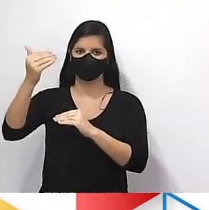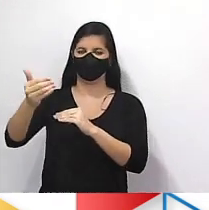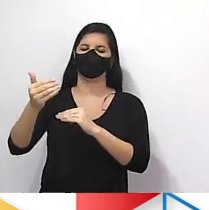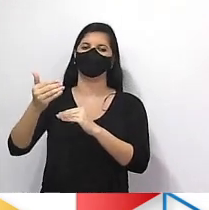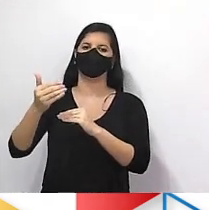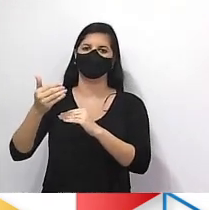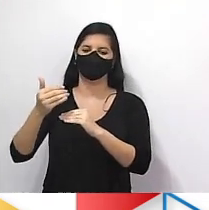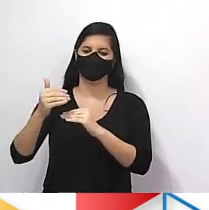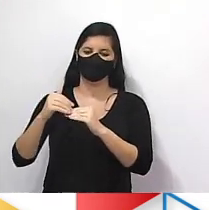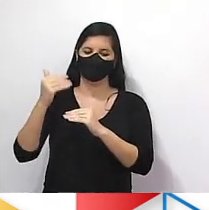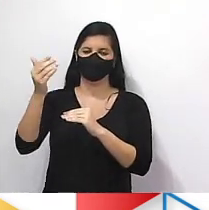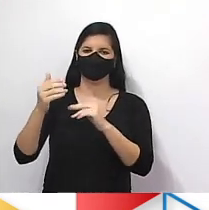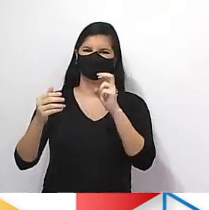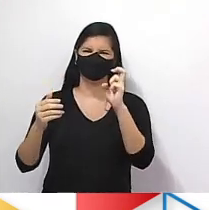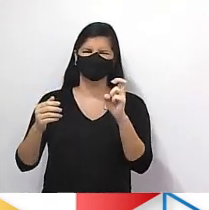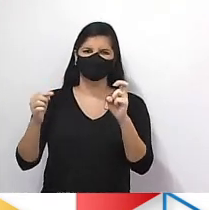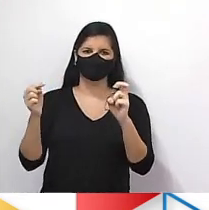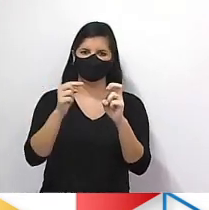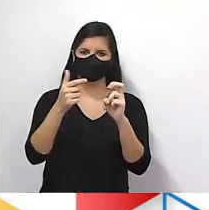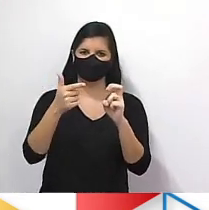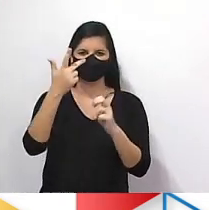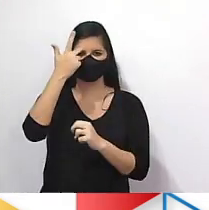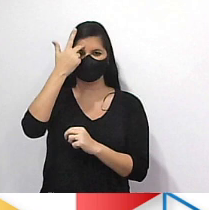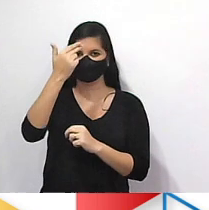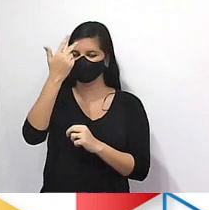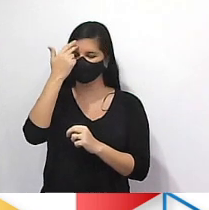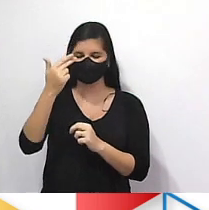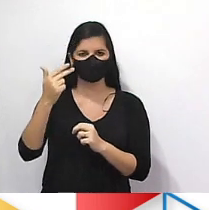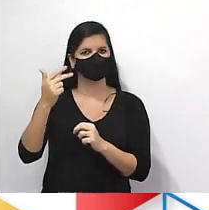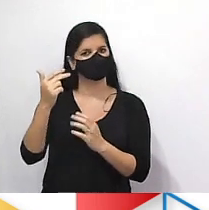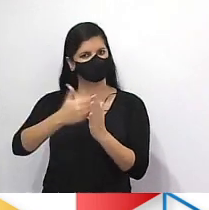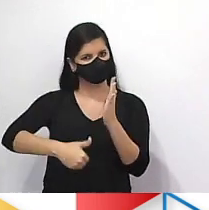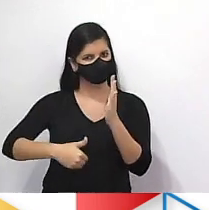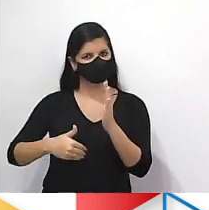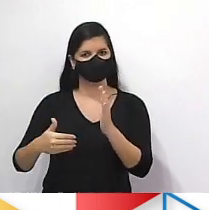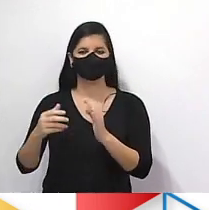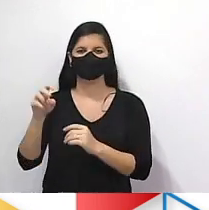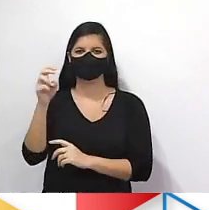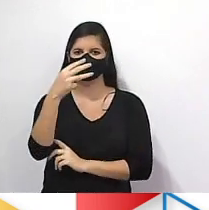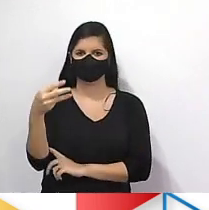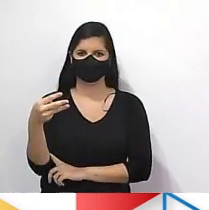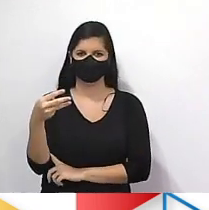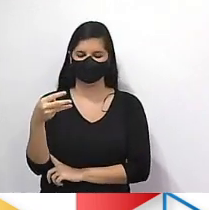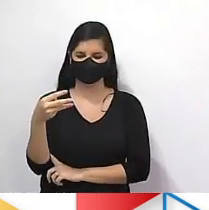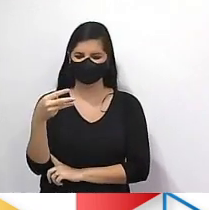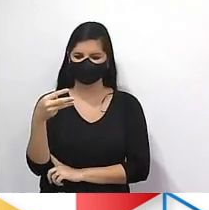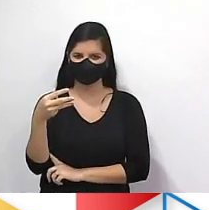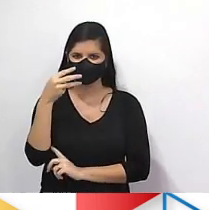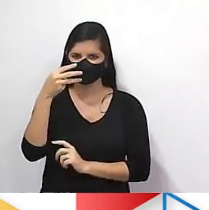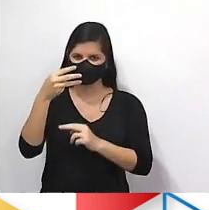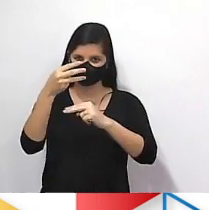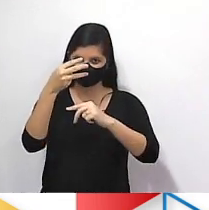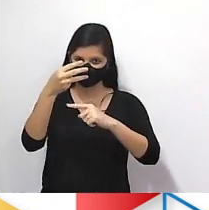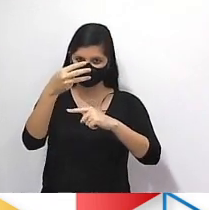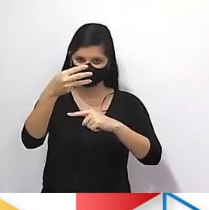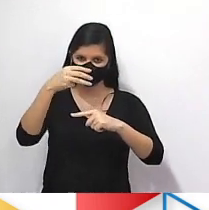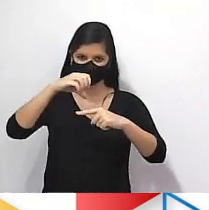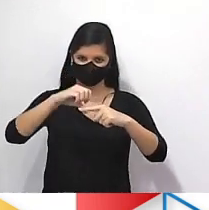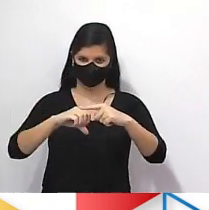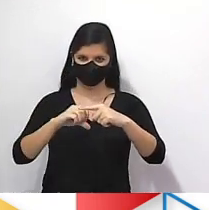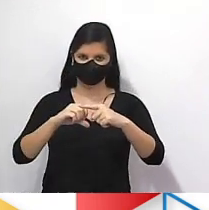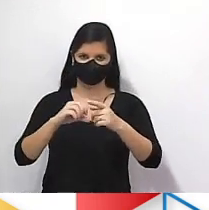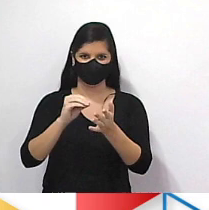9, ok? E faça a continha normal, 5 menos 2, 3. Restam 3 nonos de